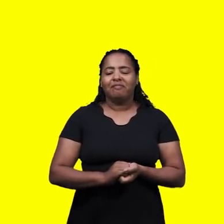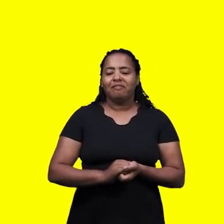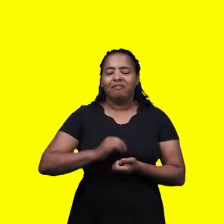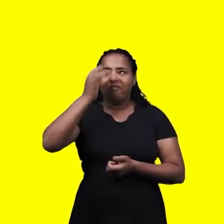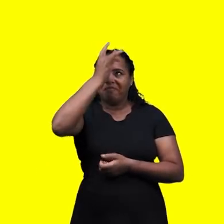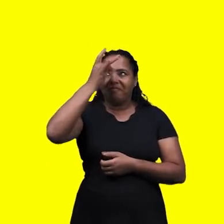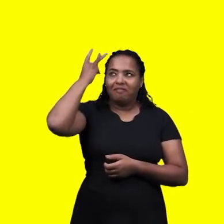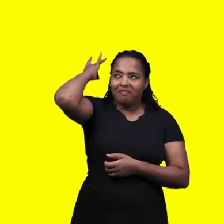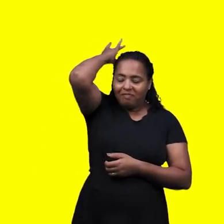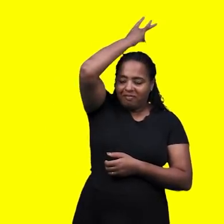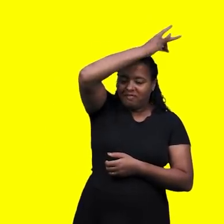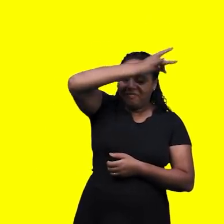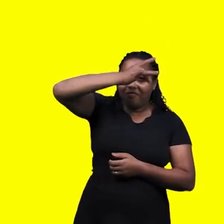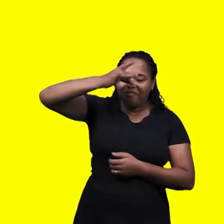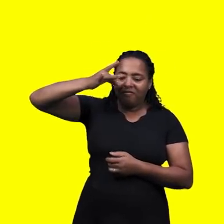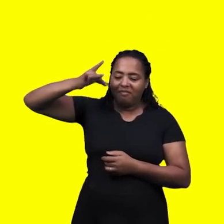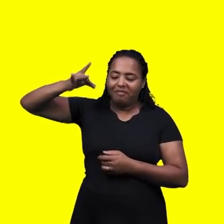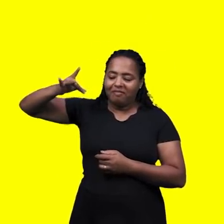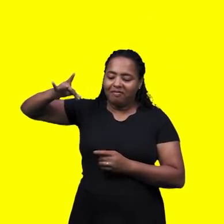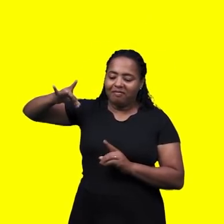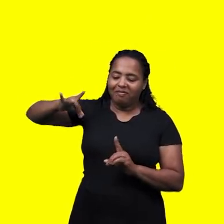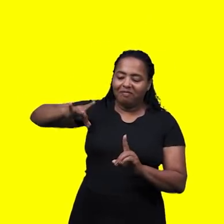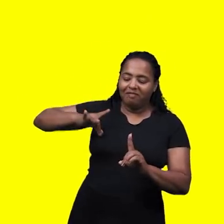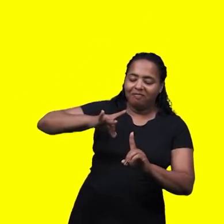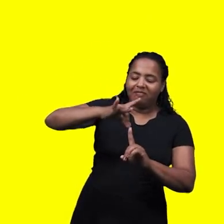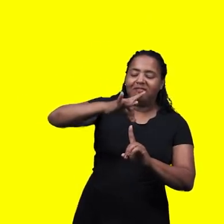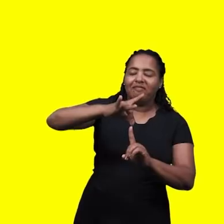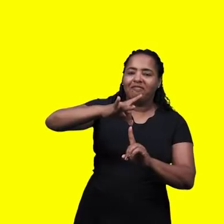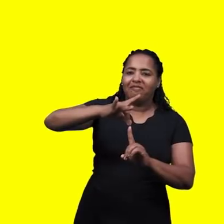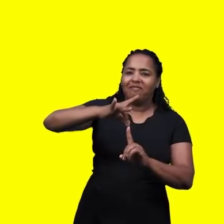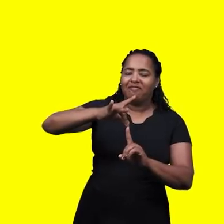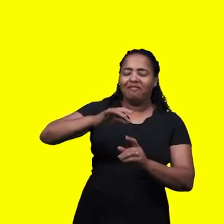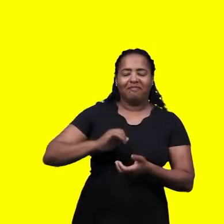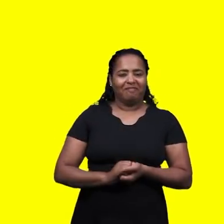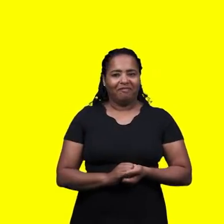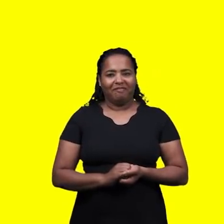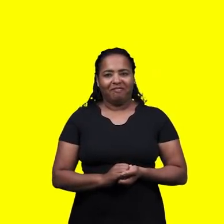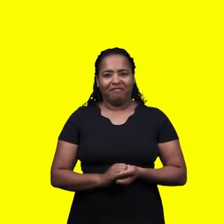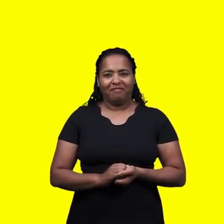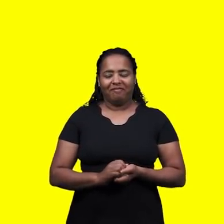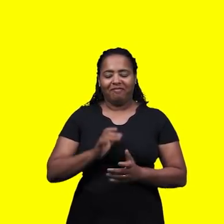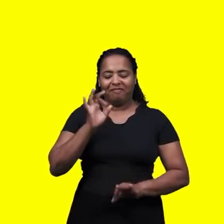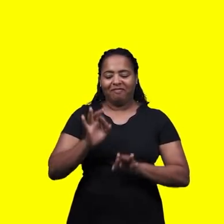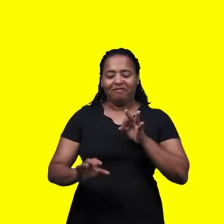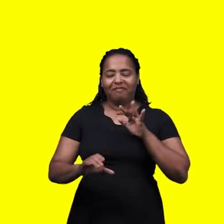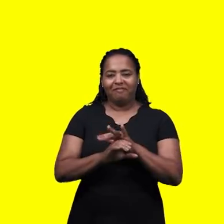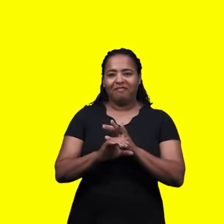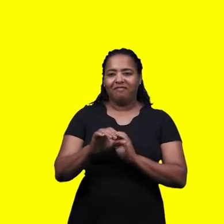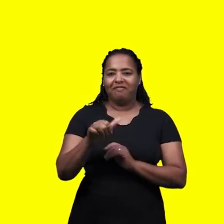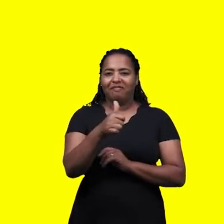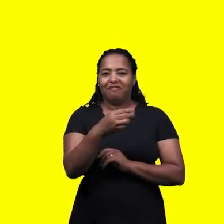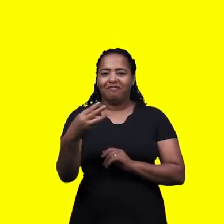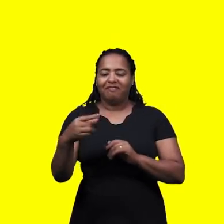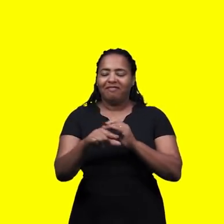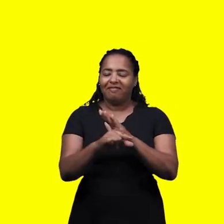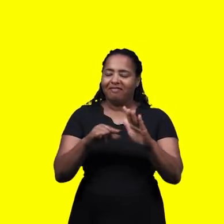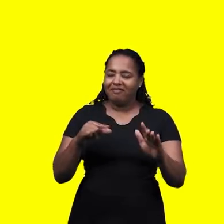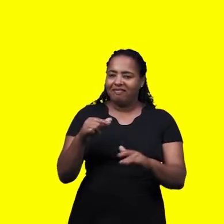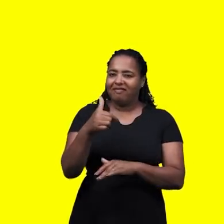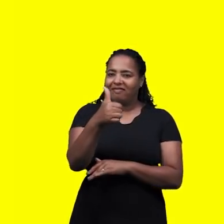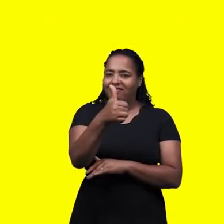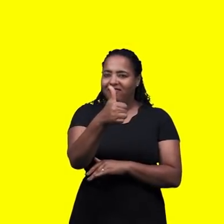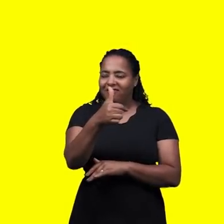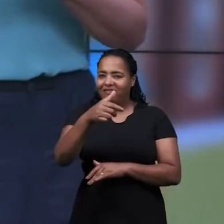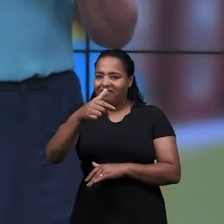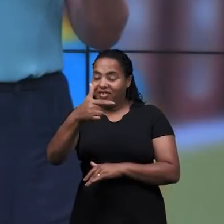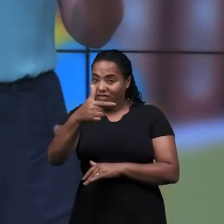do Senhor o começou a impelir. Juízes, capítulo 13, versículo